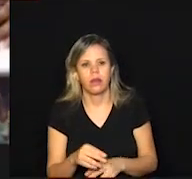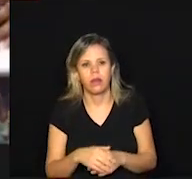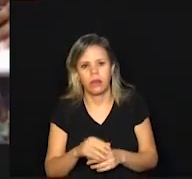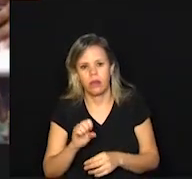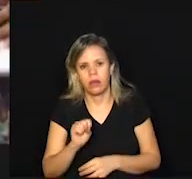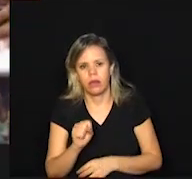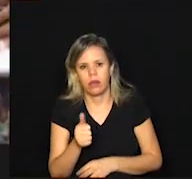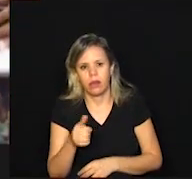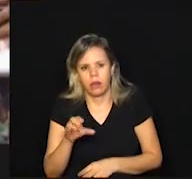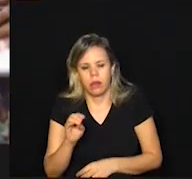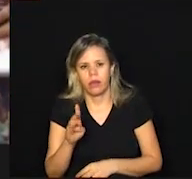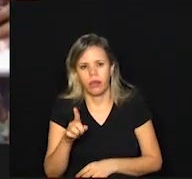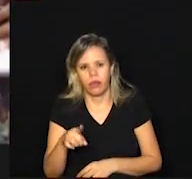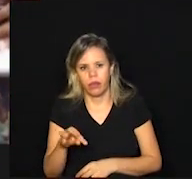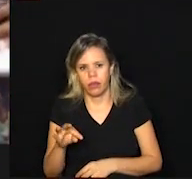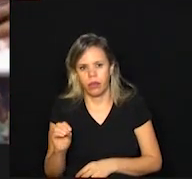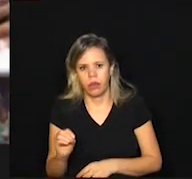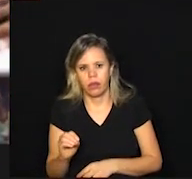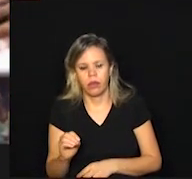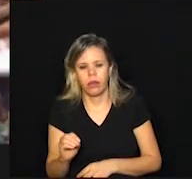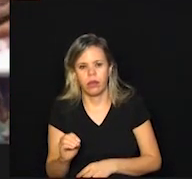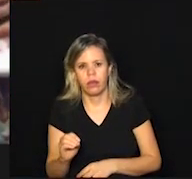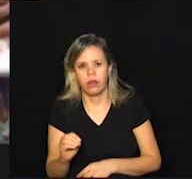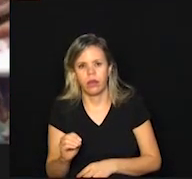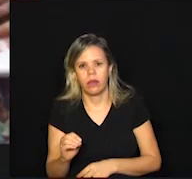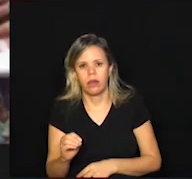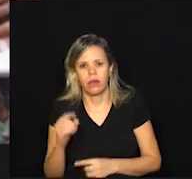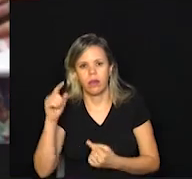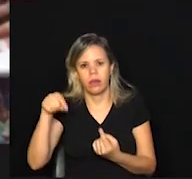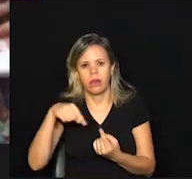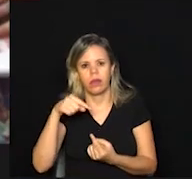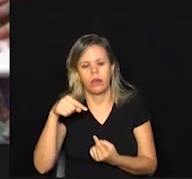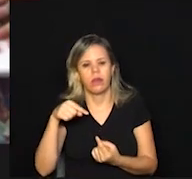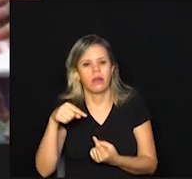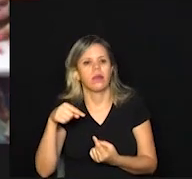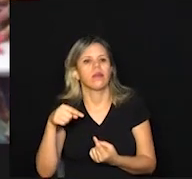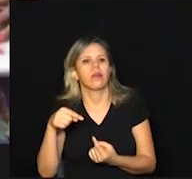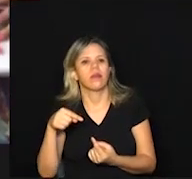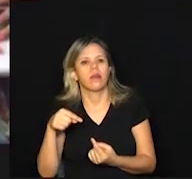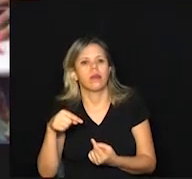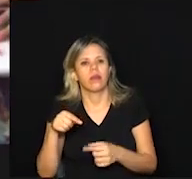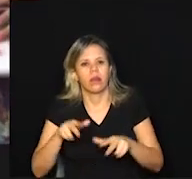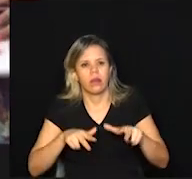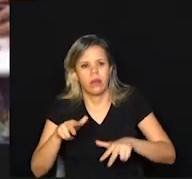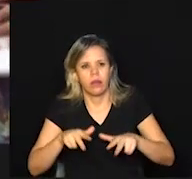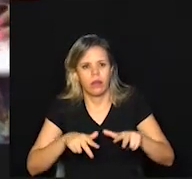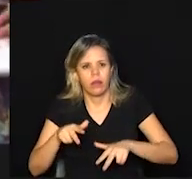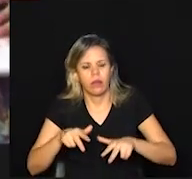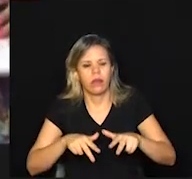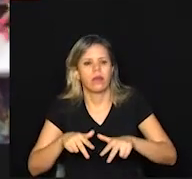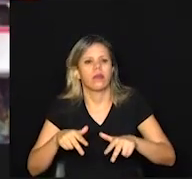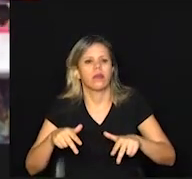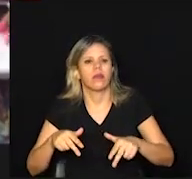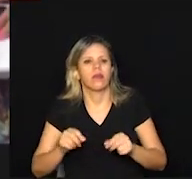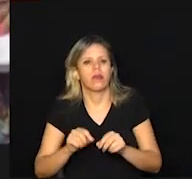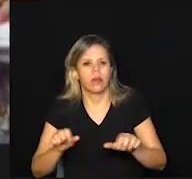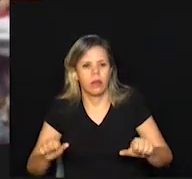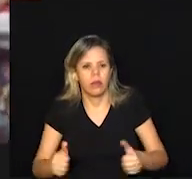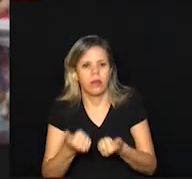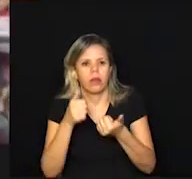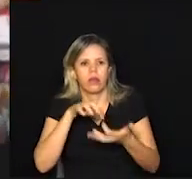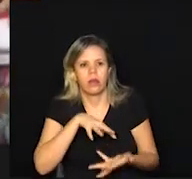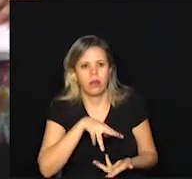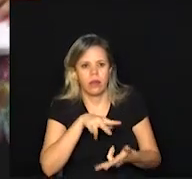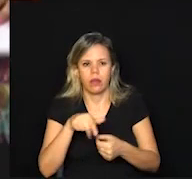Vamos fechar com ele que são Benedito todas as coisas positivas do